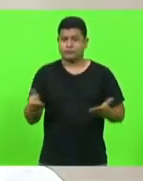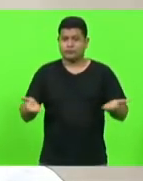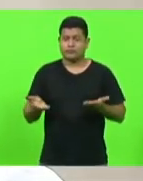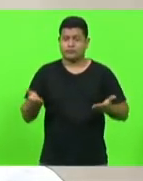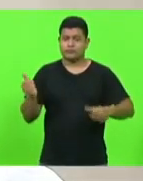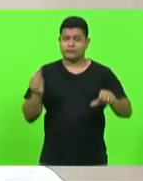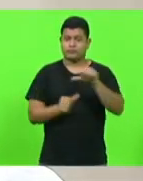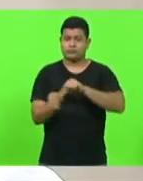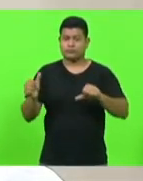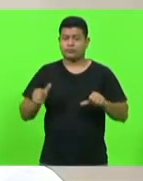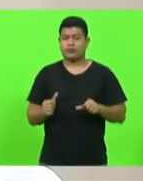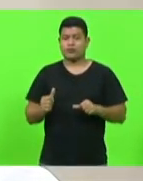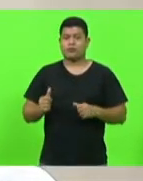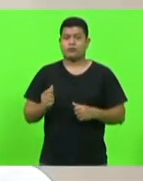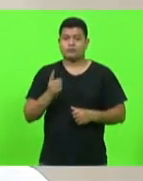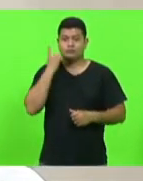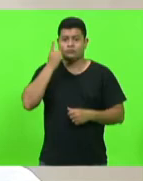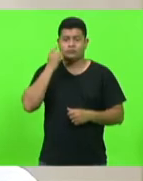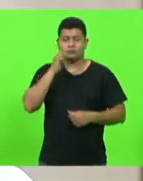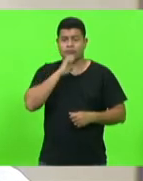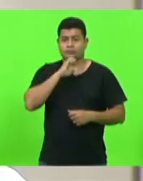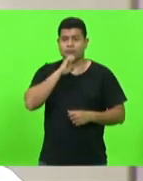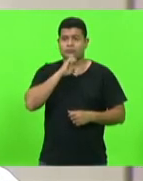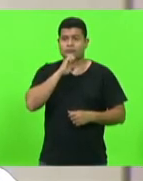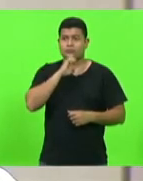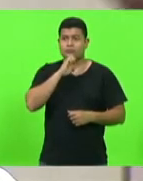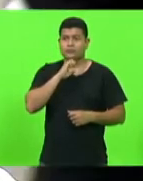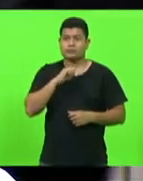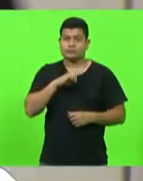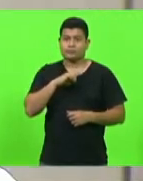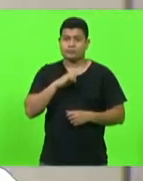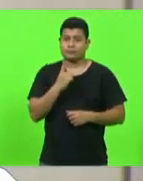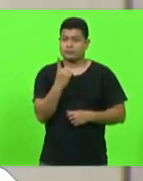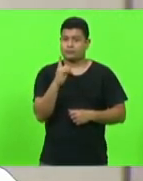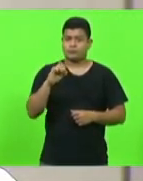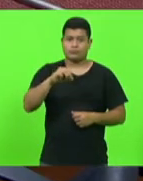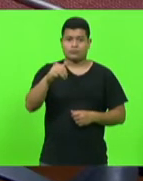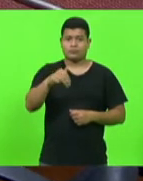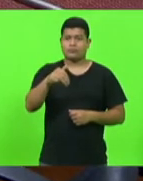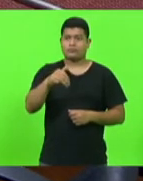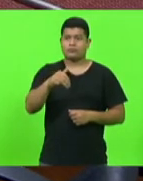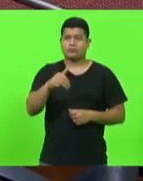Deputado Felipe Estevão, Vossa Excelência terá 10 minutos, deputado.